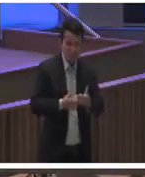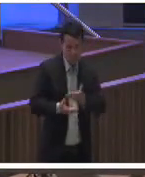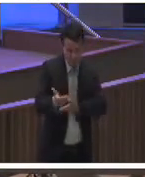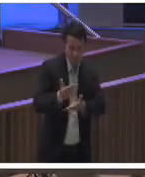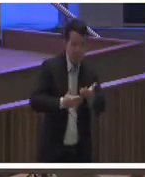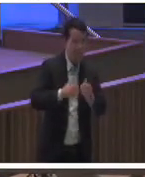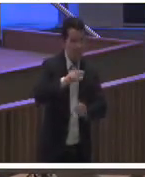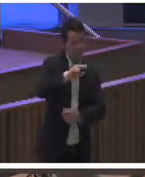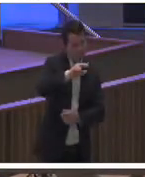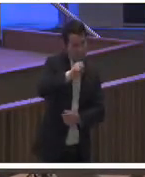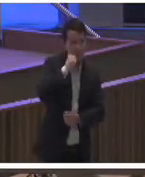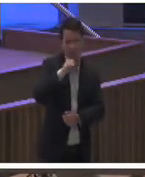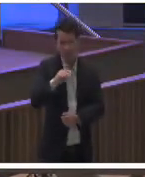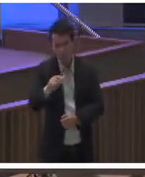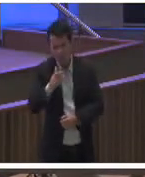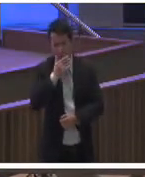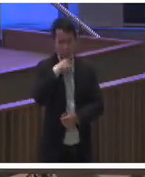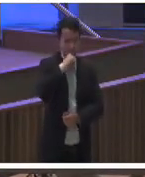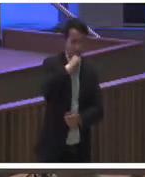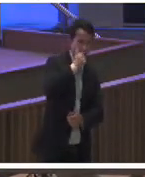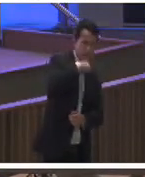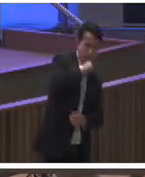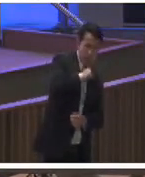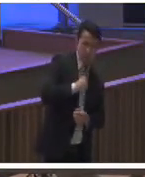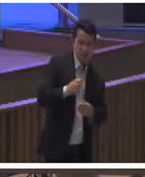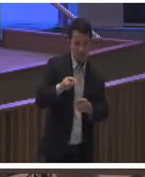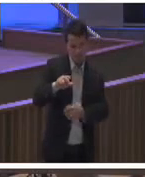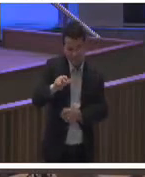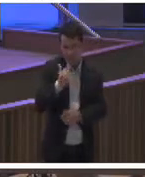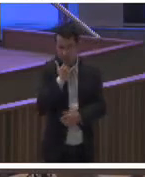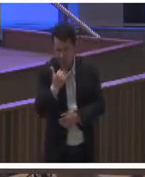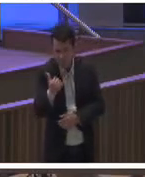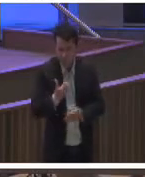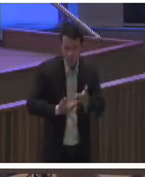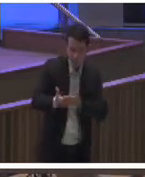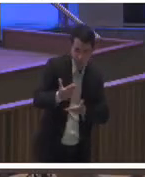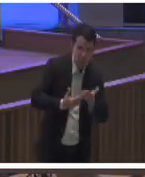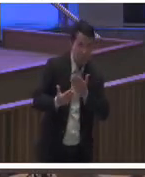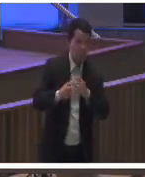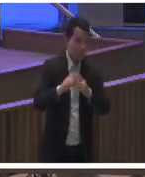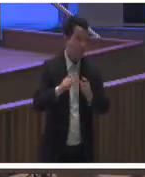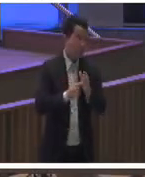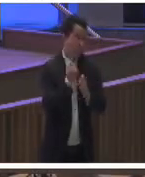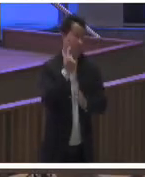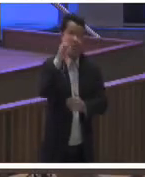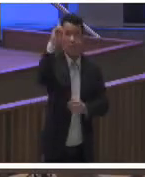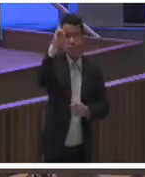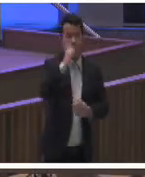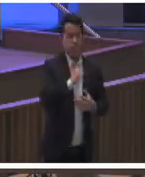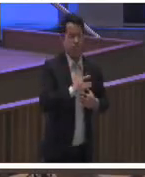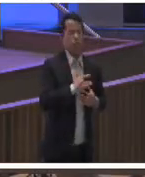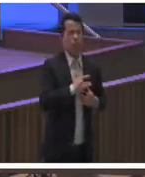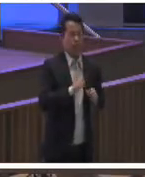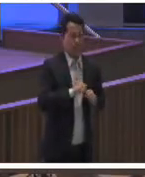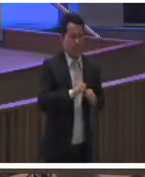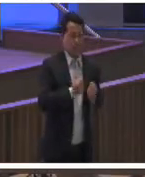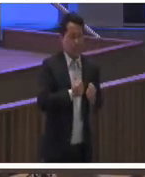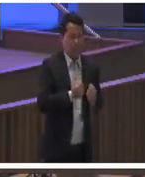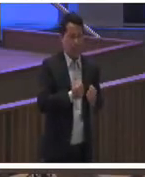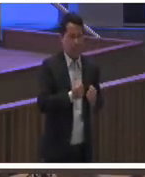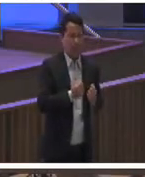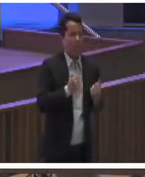irmãs e irmãos, e o Senhor vai ter que quebrar essas fortalezas, esses negócios que ficam lá em si